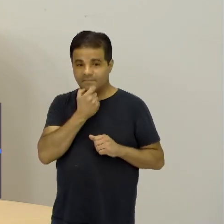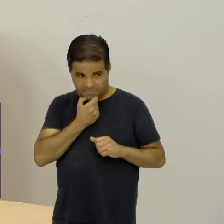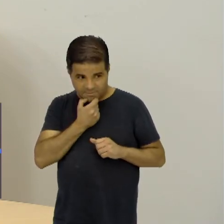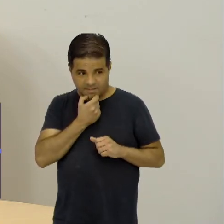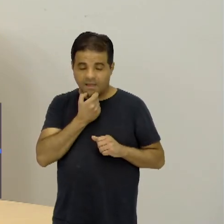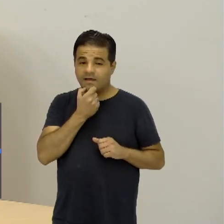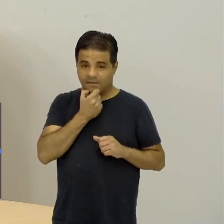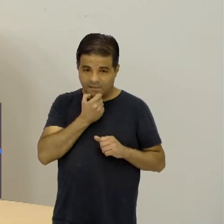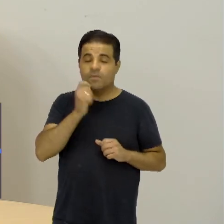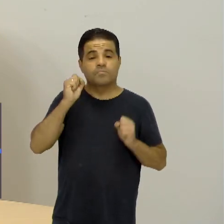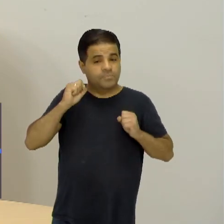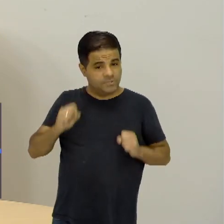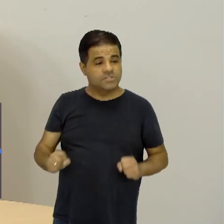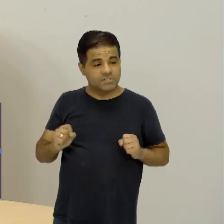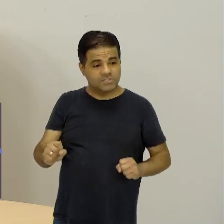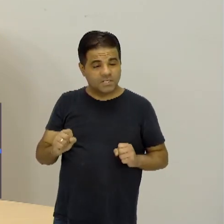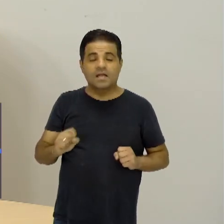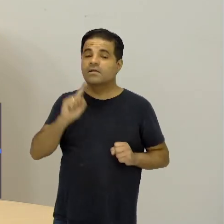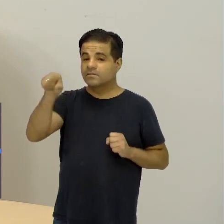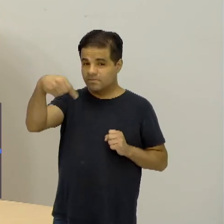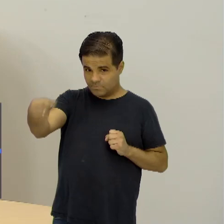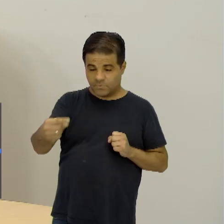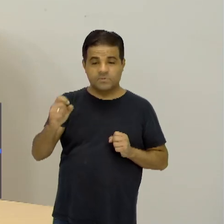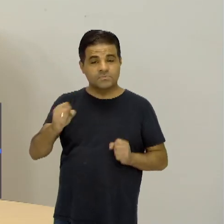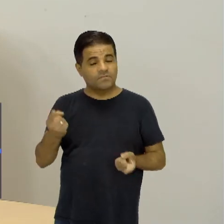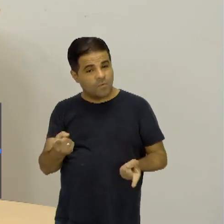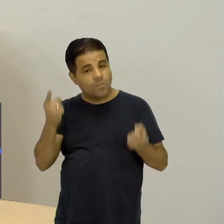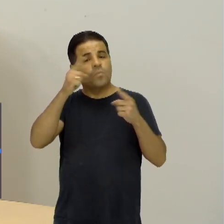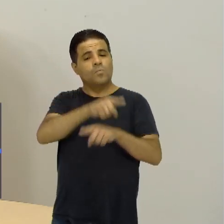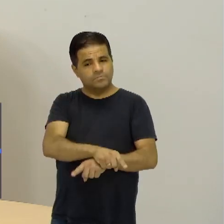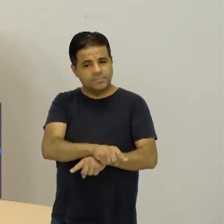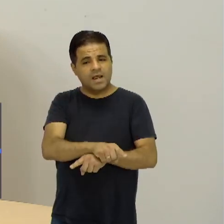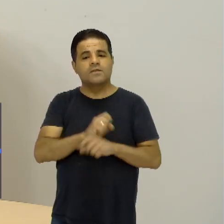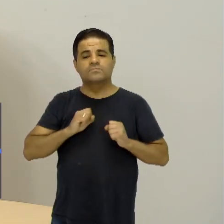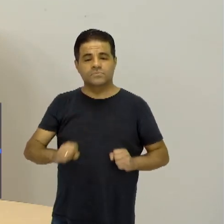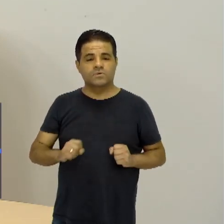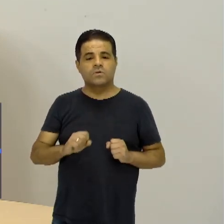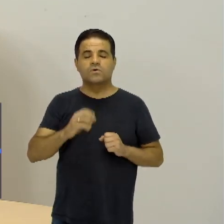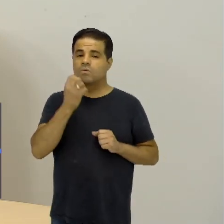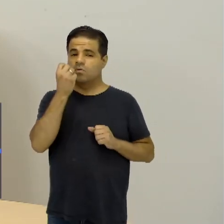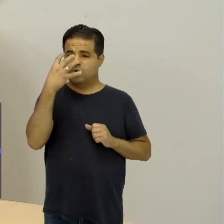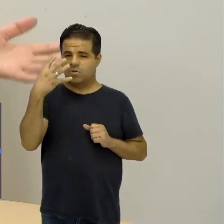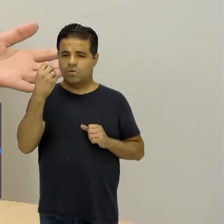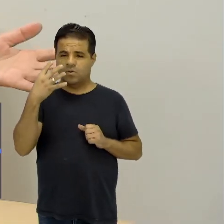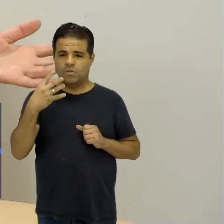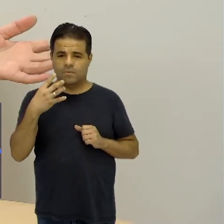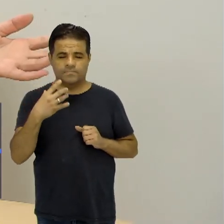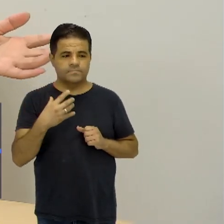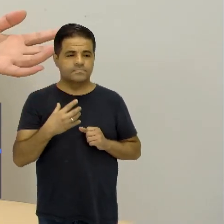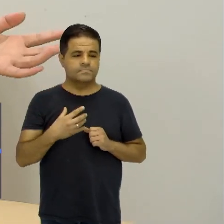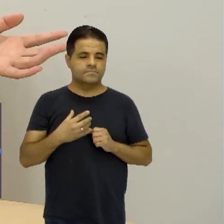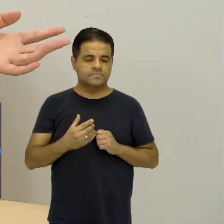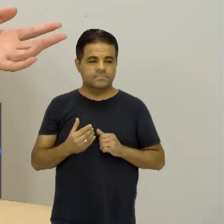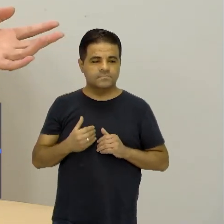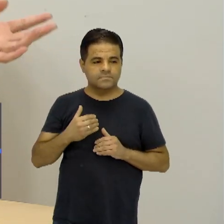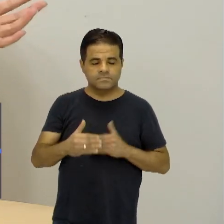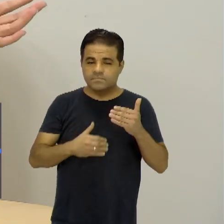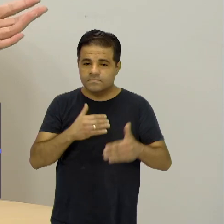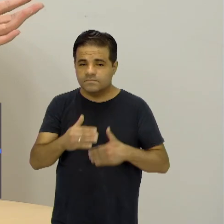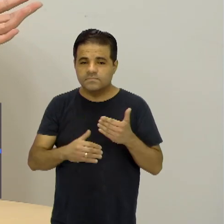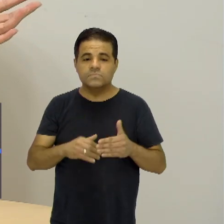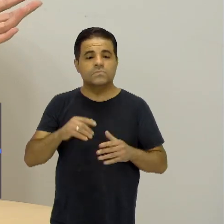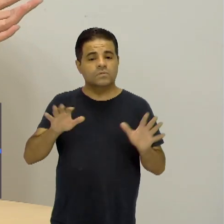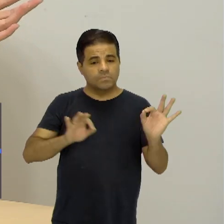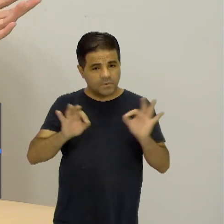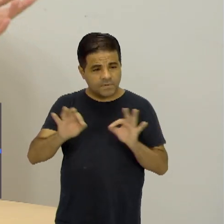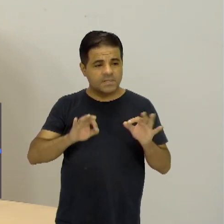Kong. Certo. Poderia. Sim. E poderia vir ao contrário agora, né? Exato. Hong Kong, França, Inglaterra, Brasil. Eu estou fazendo uma Perfeito. gradação de uma